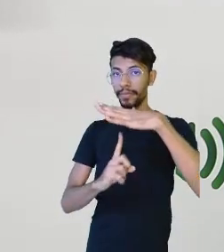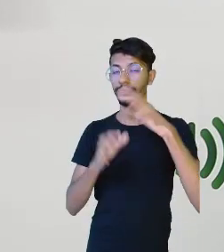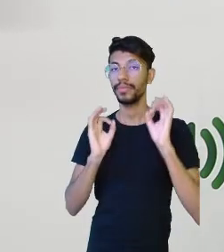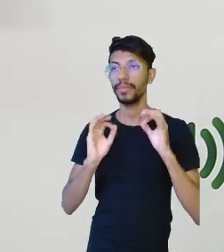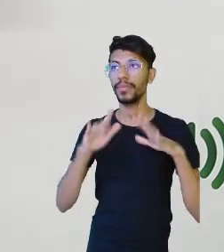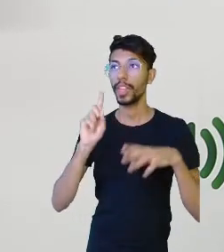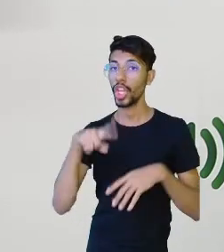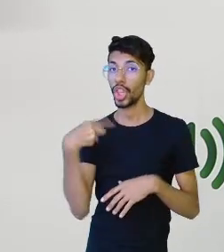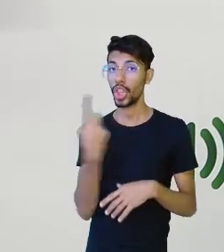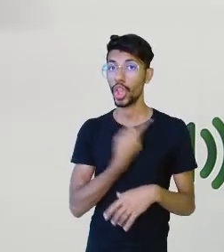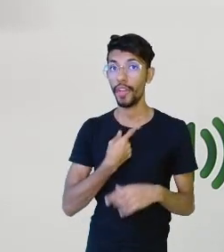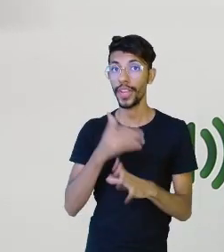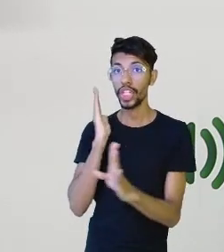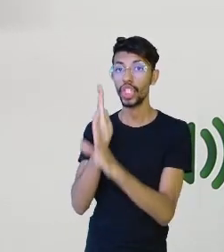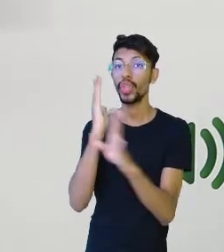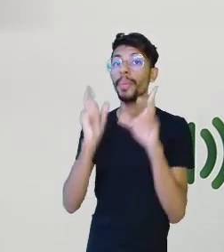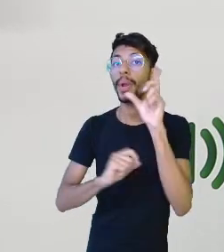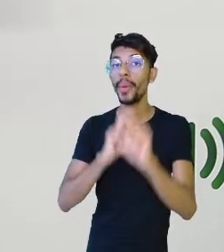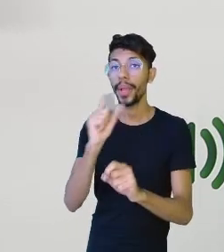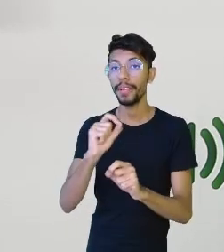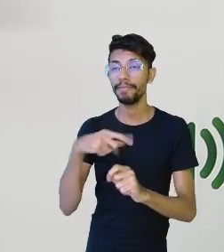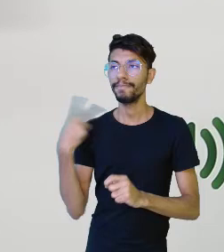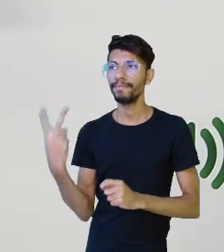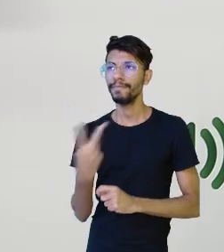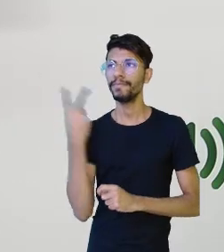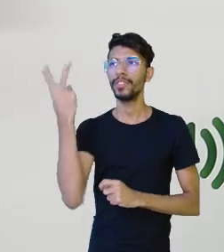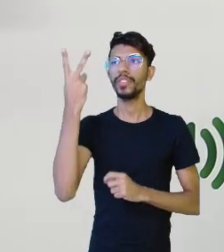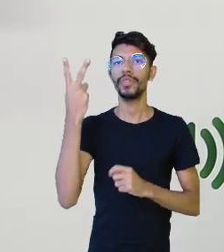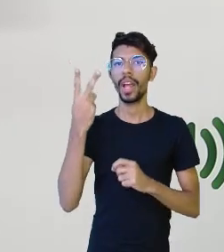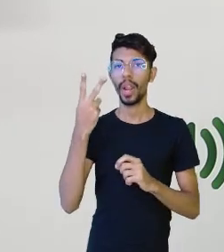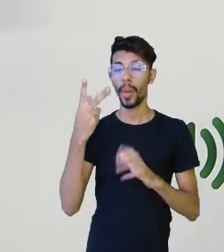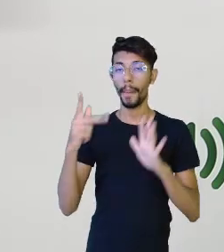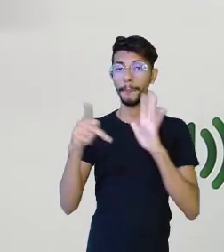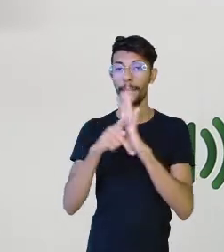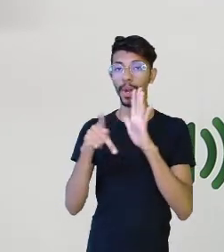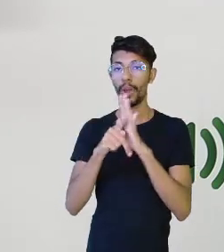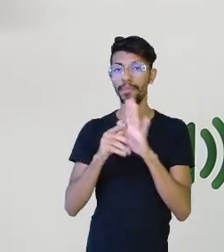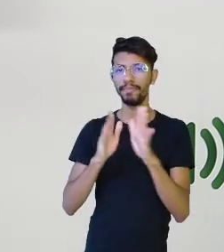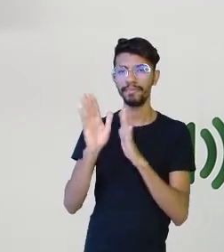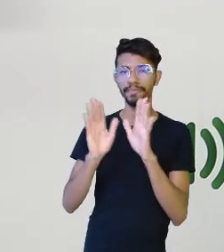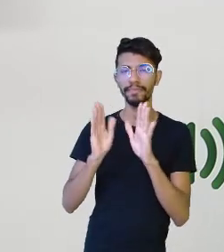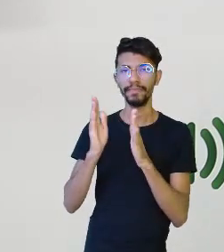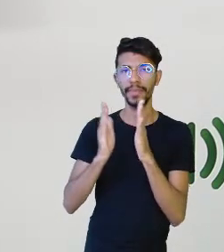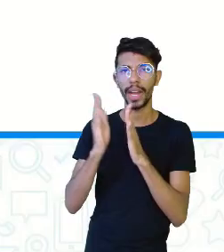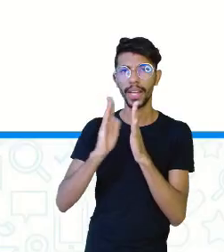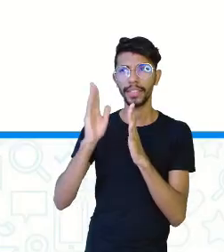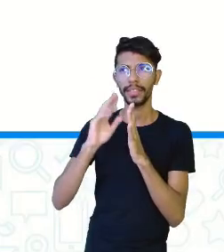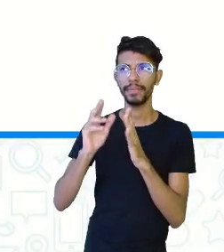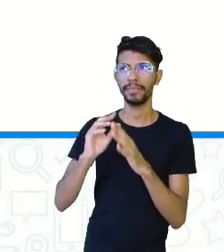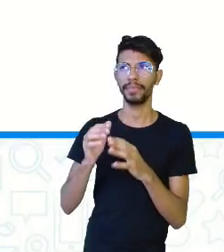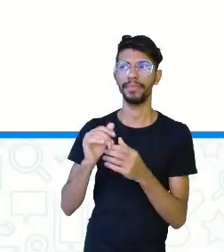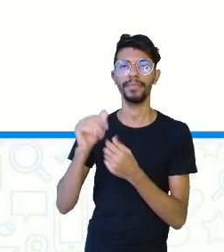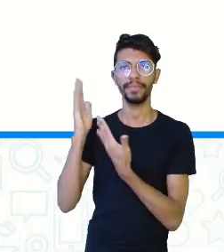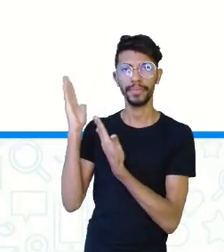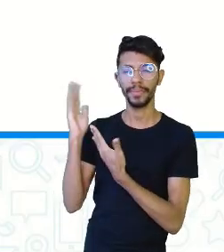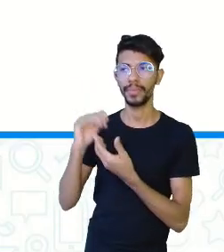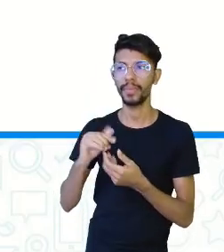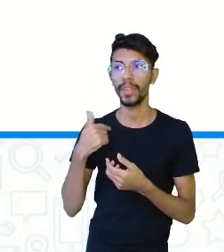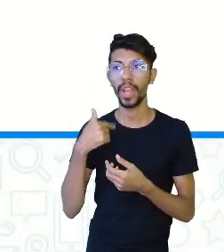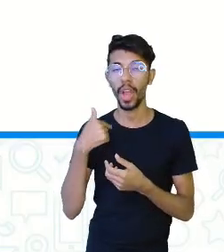descobrir quanto vale essa parte destacada. Você que está em casa me ajuda. Eu trouxe